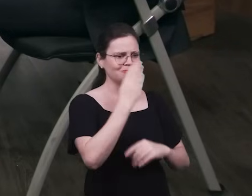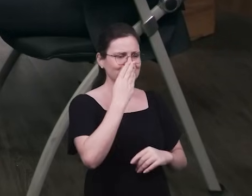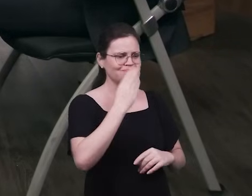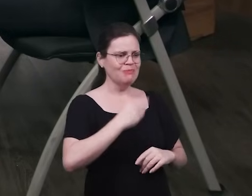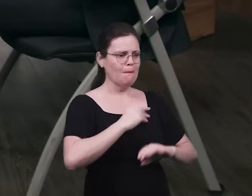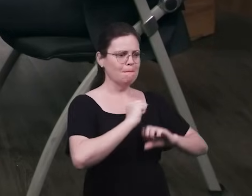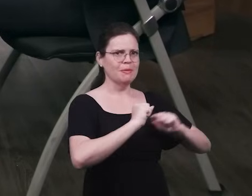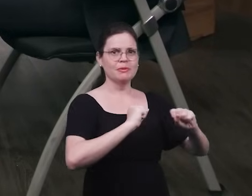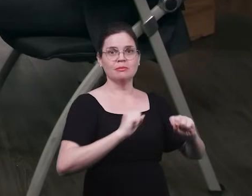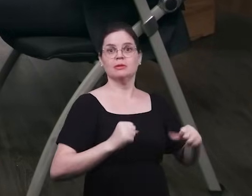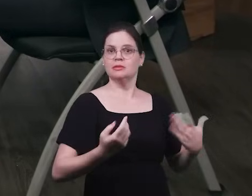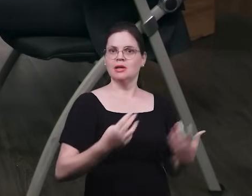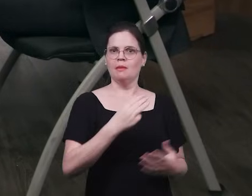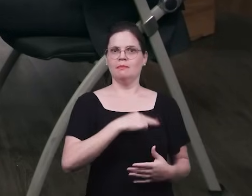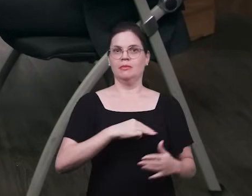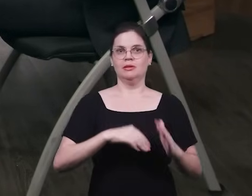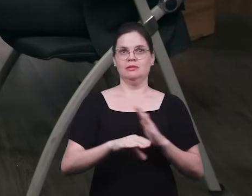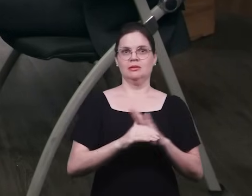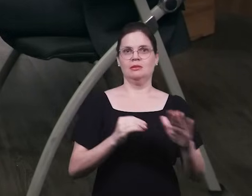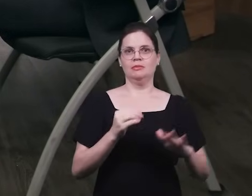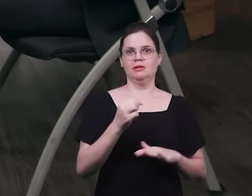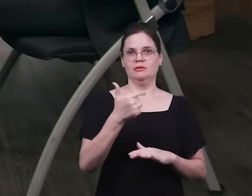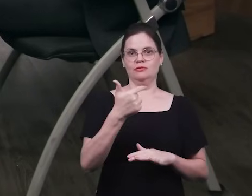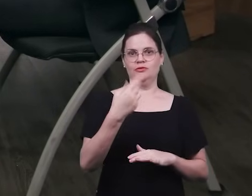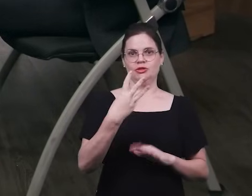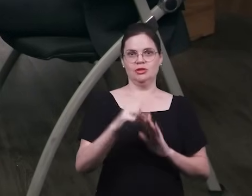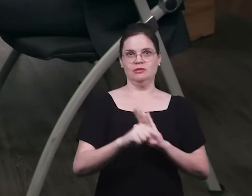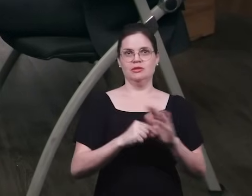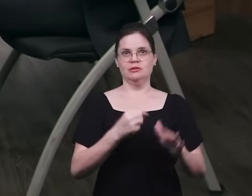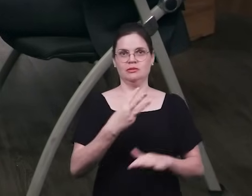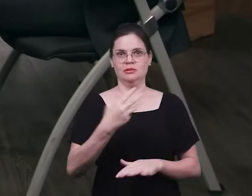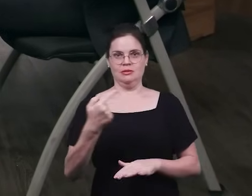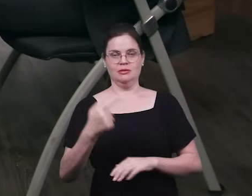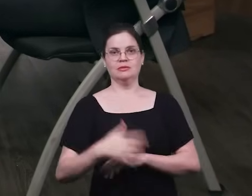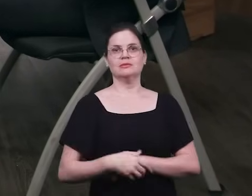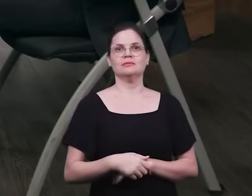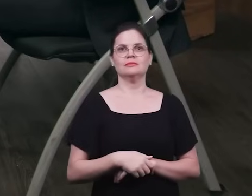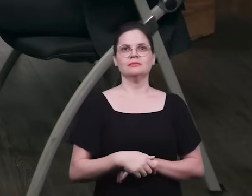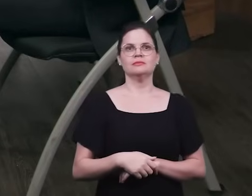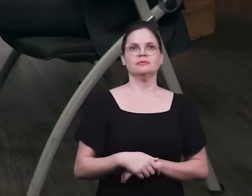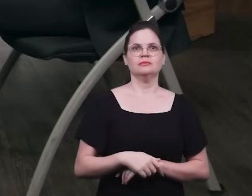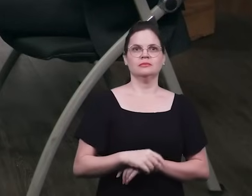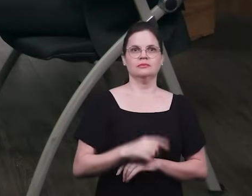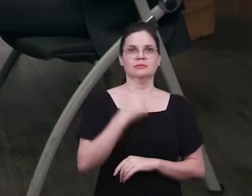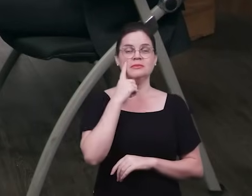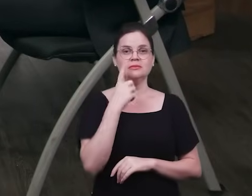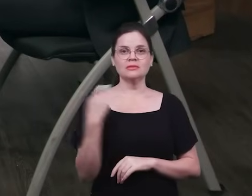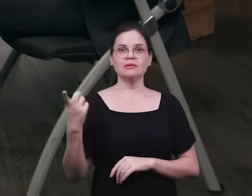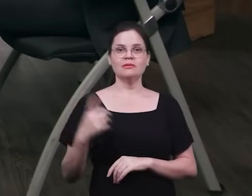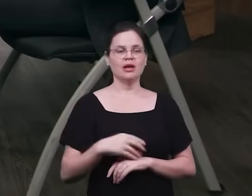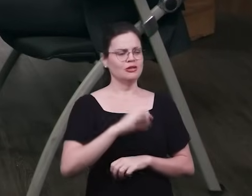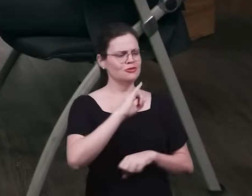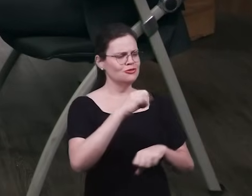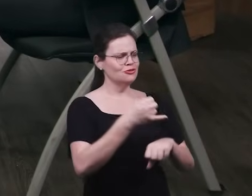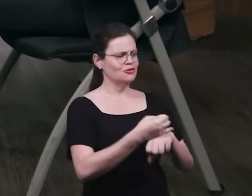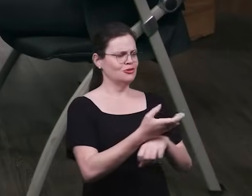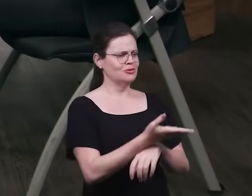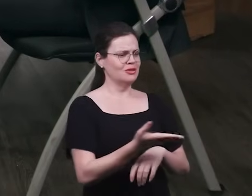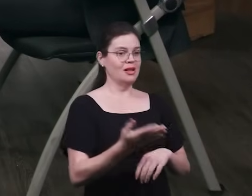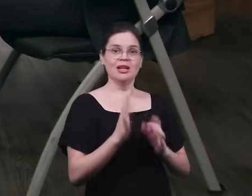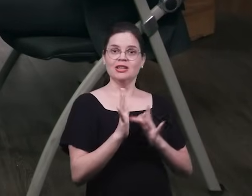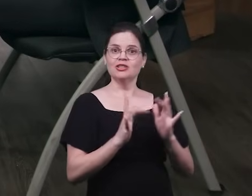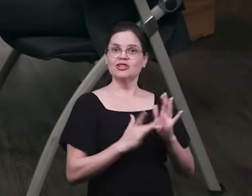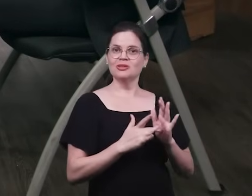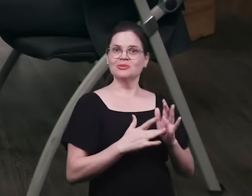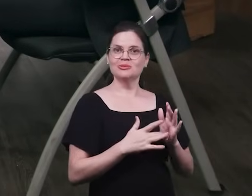23 37 já vai ser projetado pode continuar é é assim e nós vemos eh o lamento do